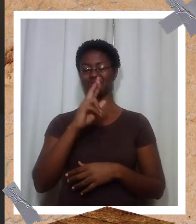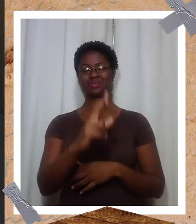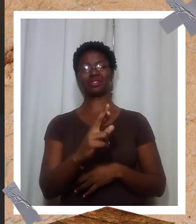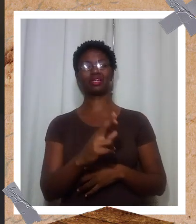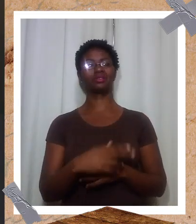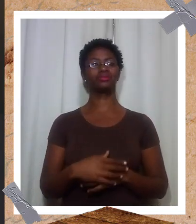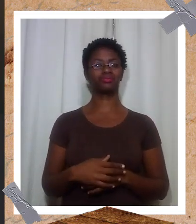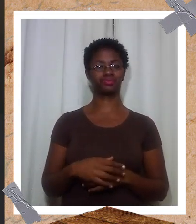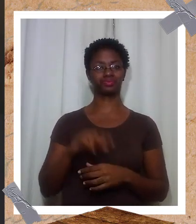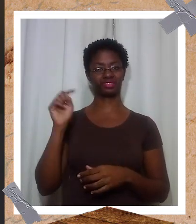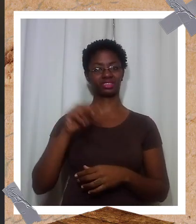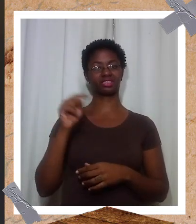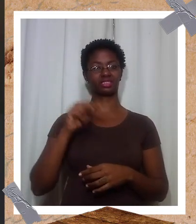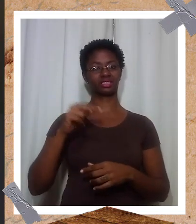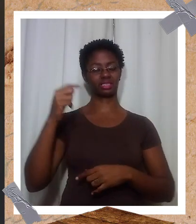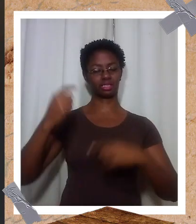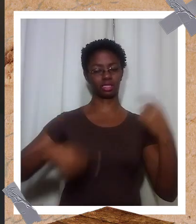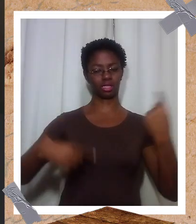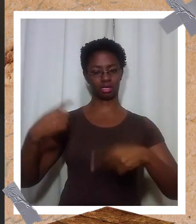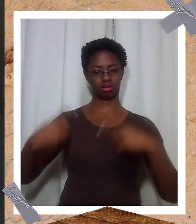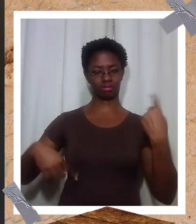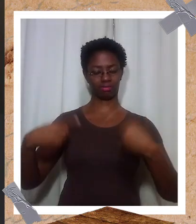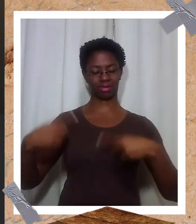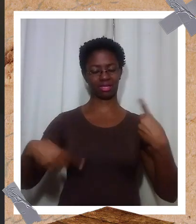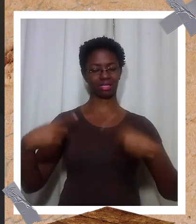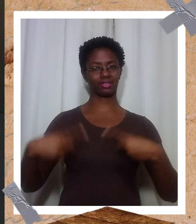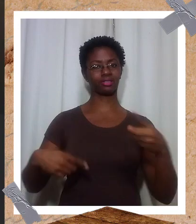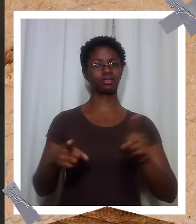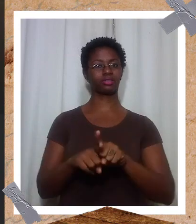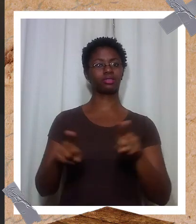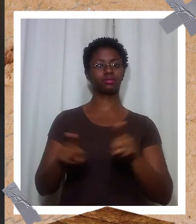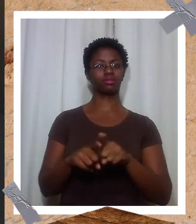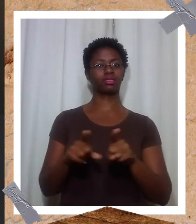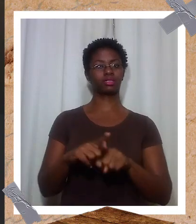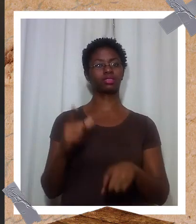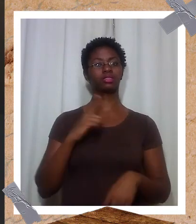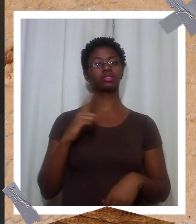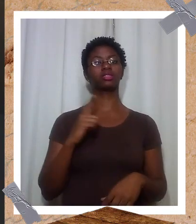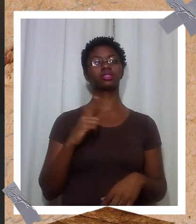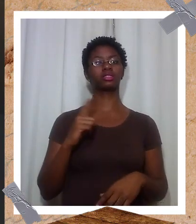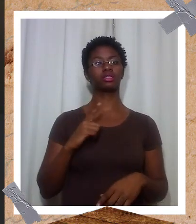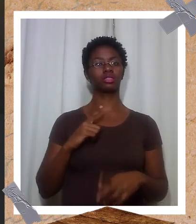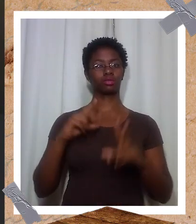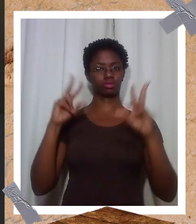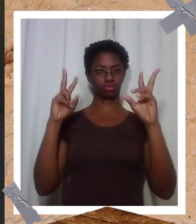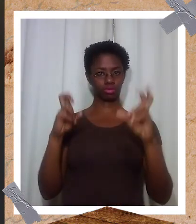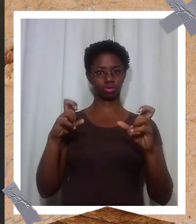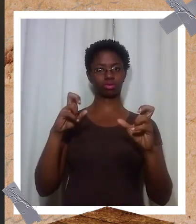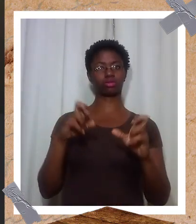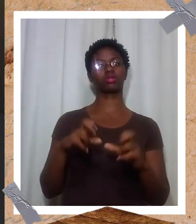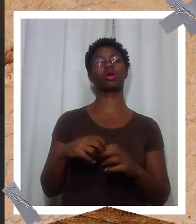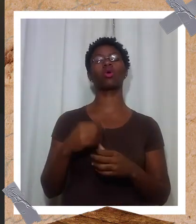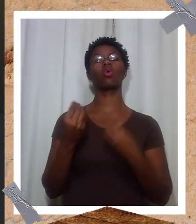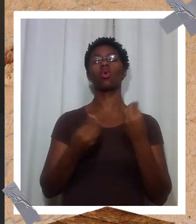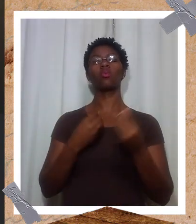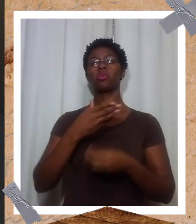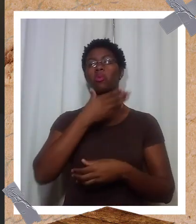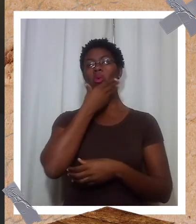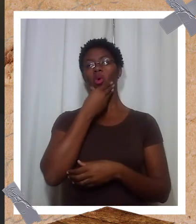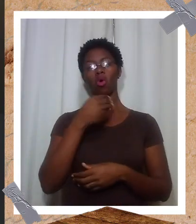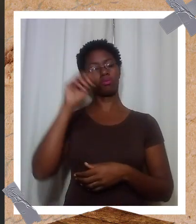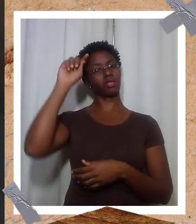esse debate, esse painel, ele traz também uma questão relacionada à masculinidade negra, né? Que